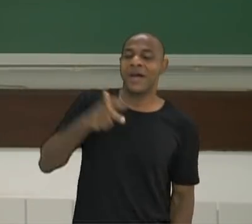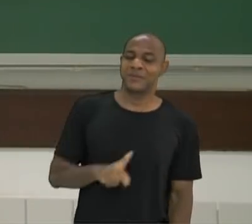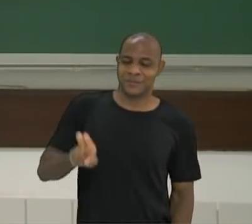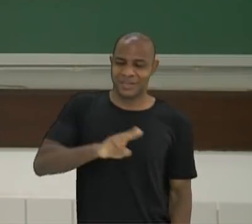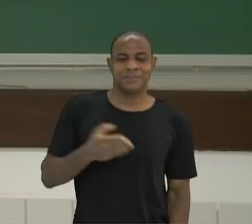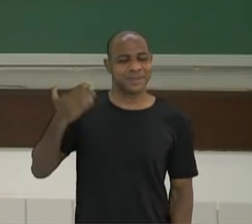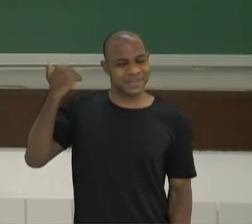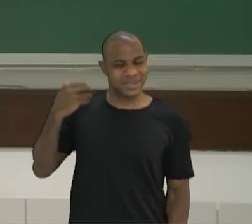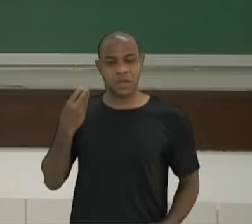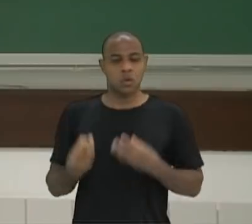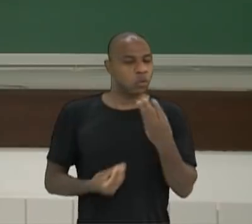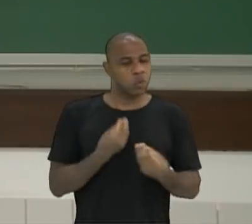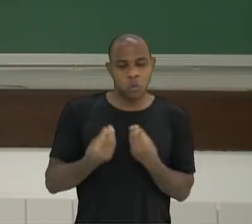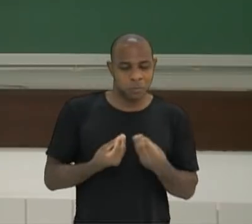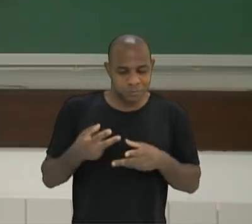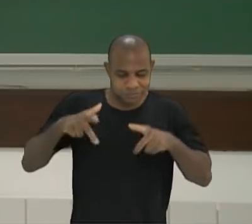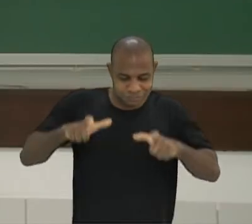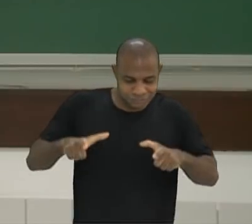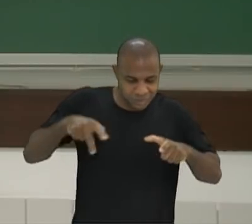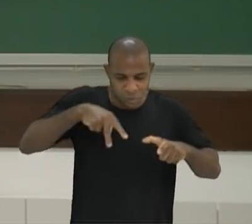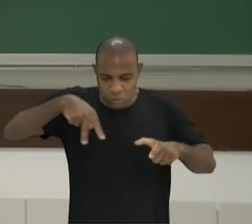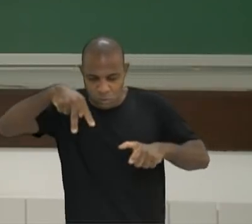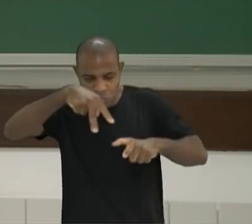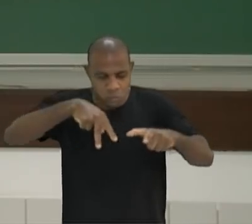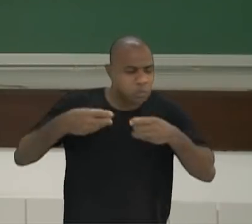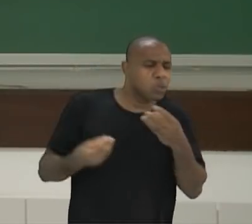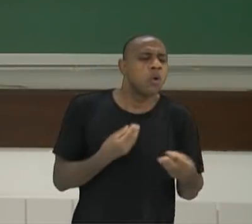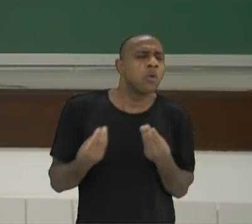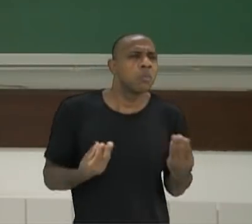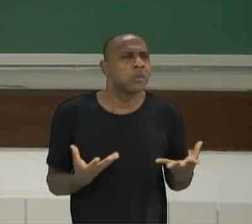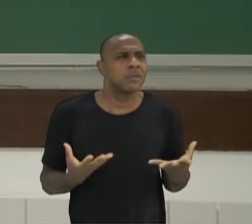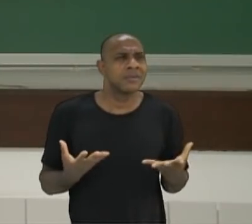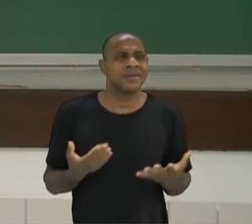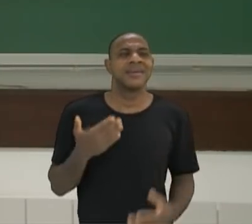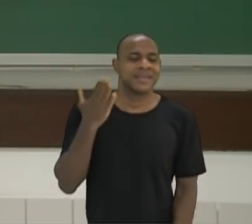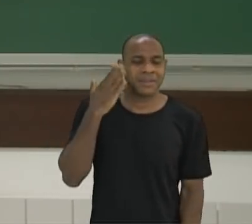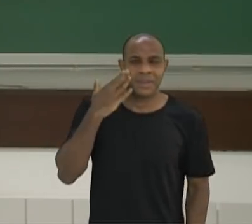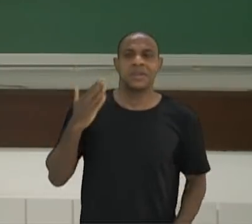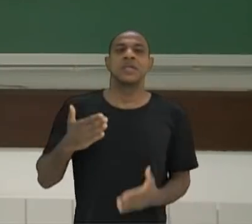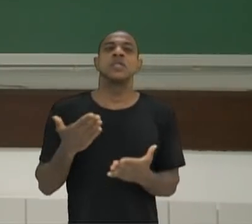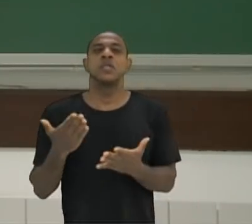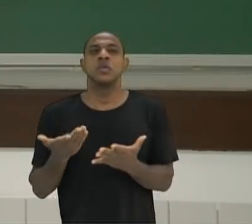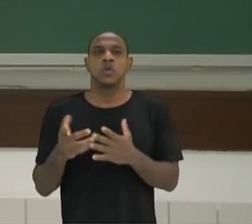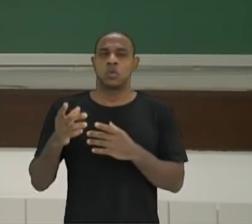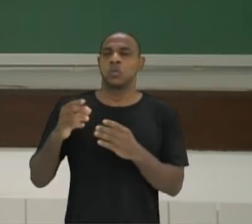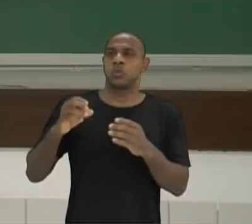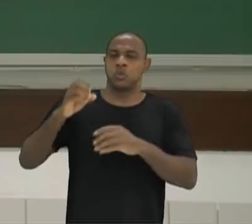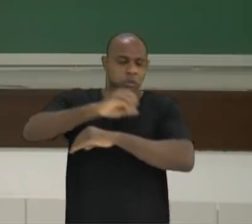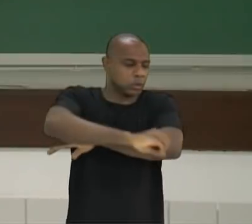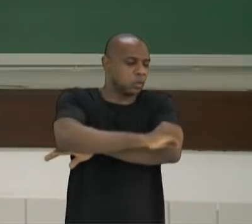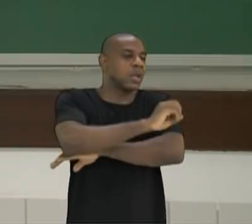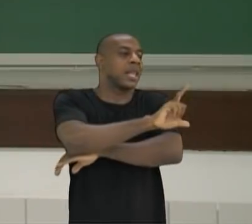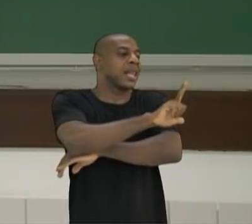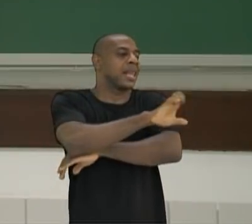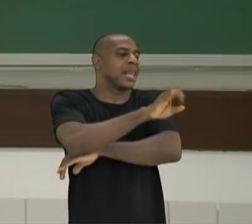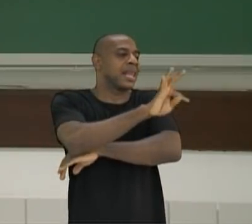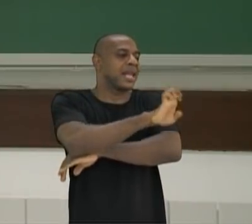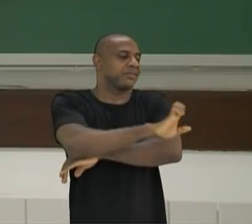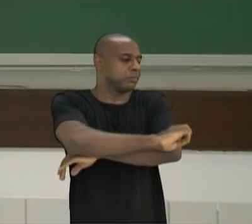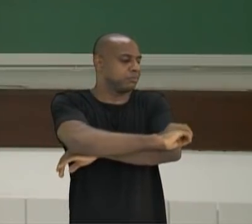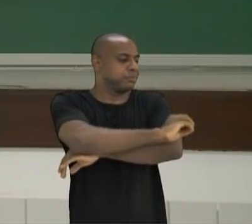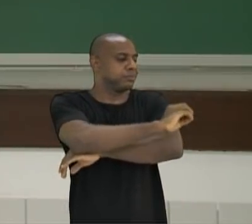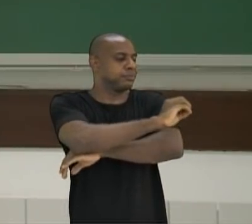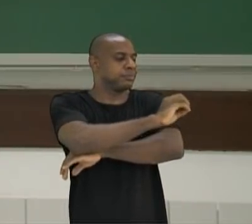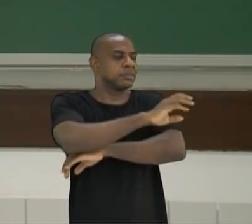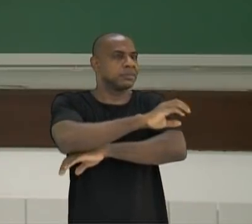utilizado como uma forma de orientação. De que maneira? Ora, nós sabemos que o Sol nasce na direção leste e se põe na